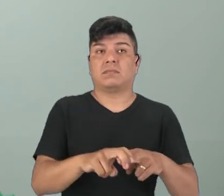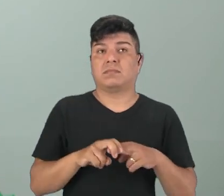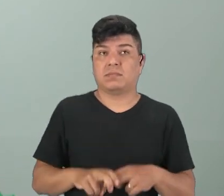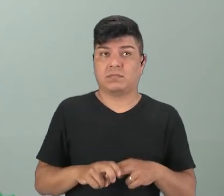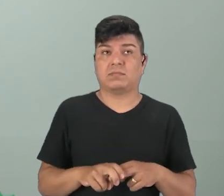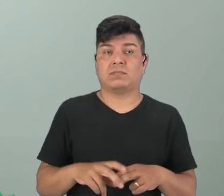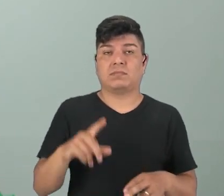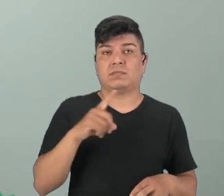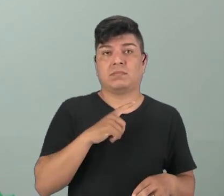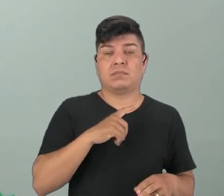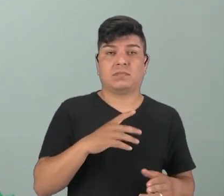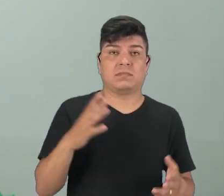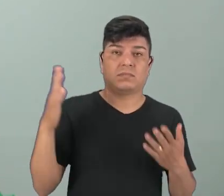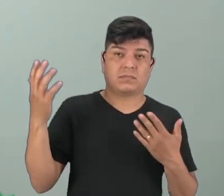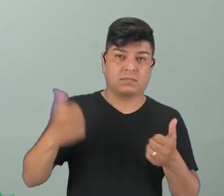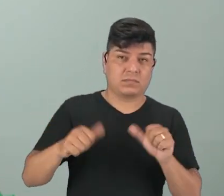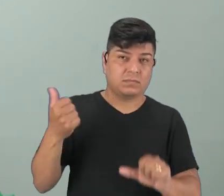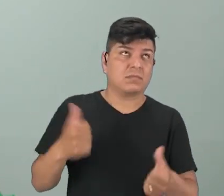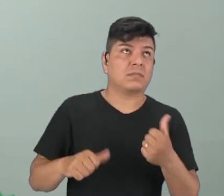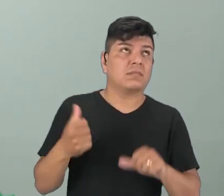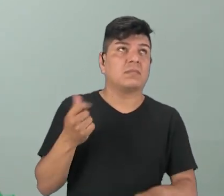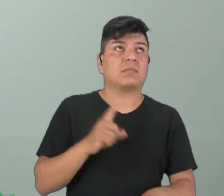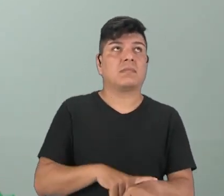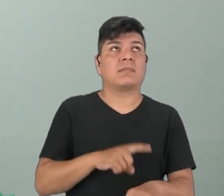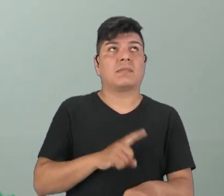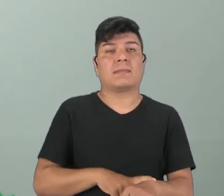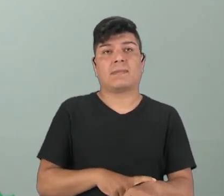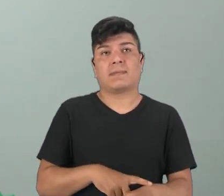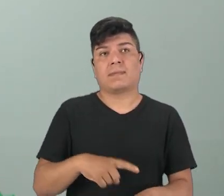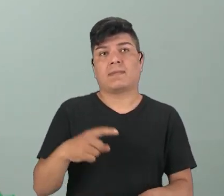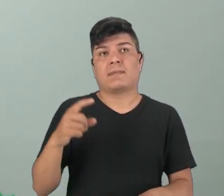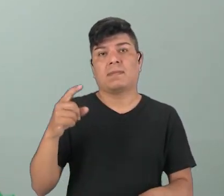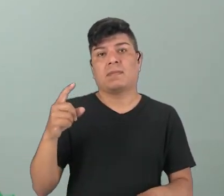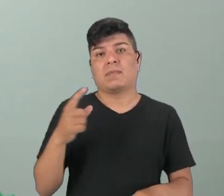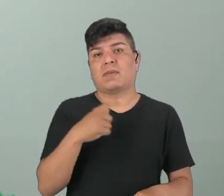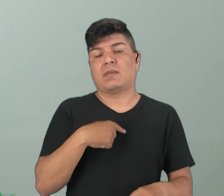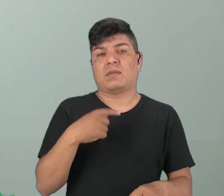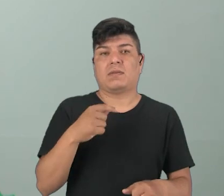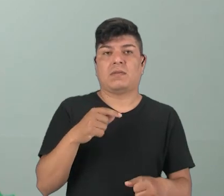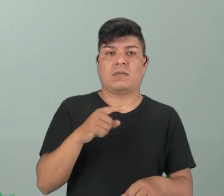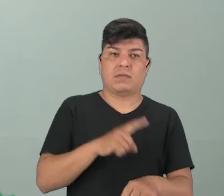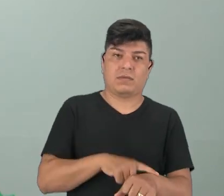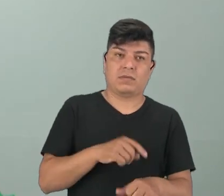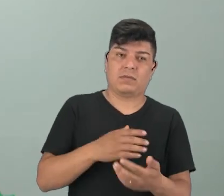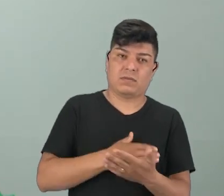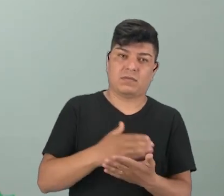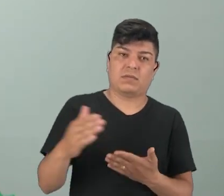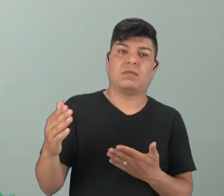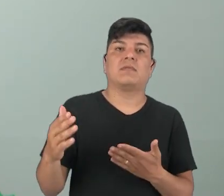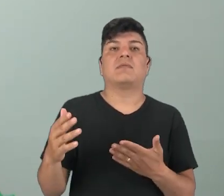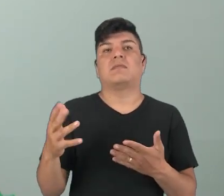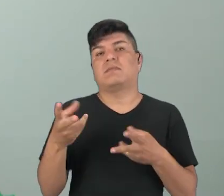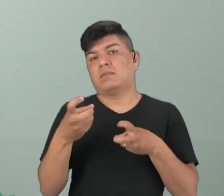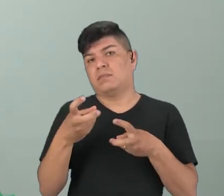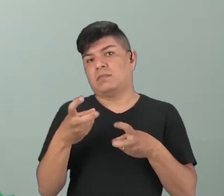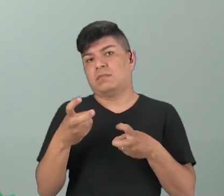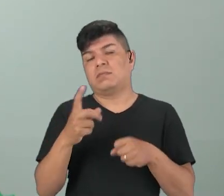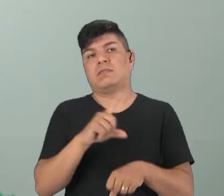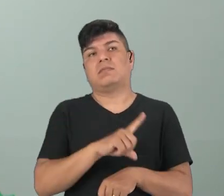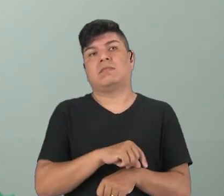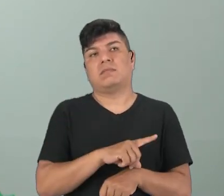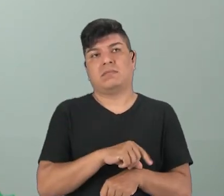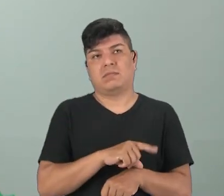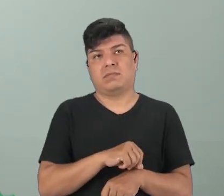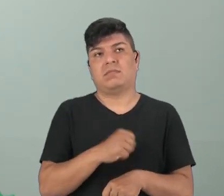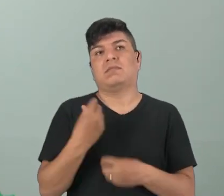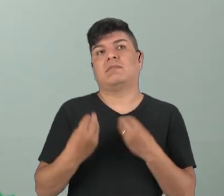nós temos essas formas de analisar o tempo, né? Saber a duração, o tempo que iniciou, para identificar a hora.